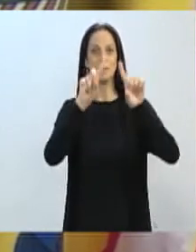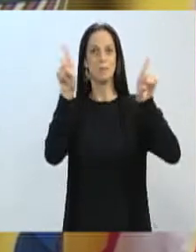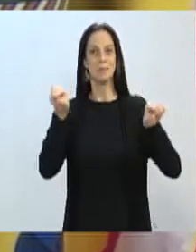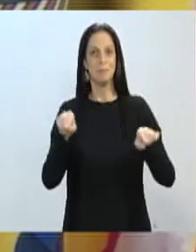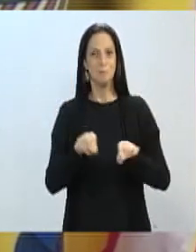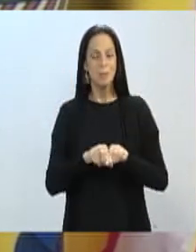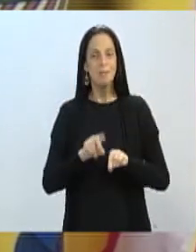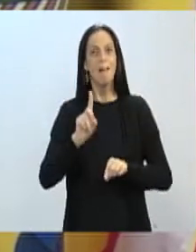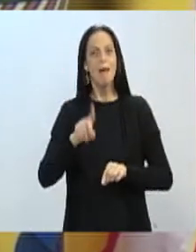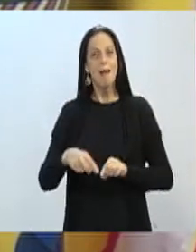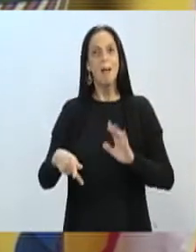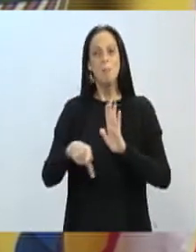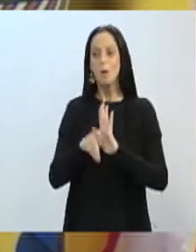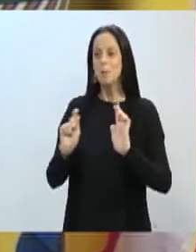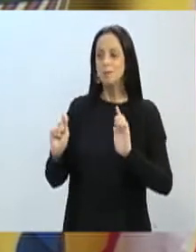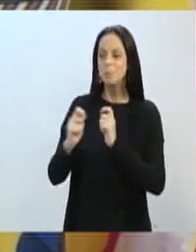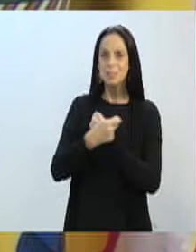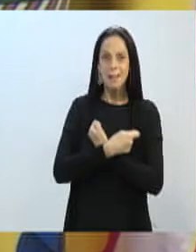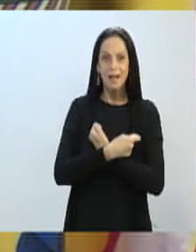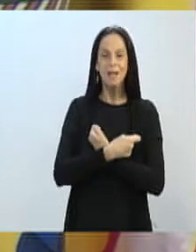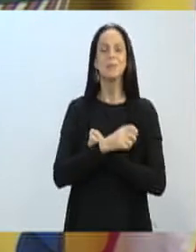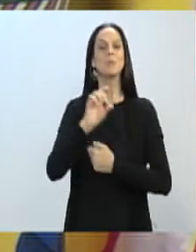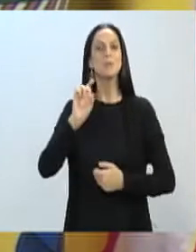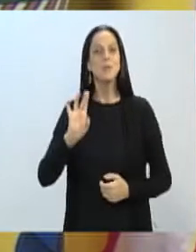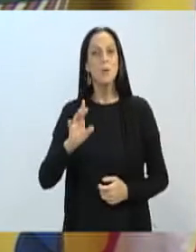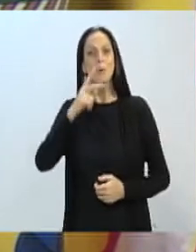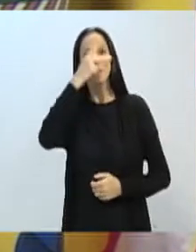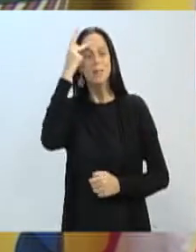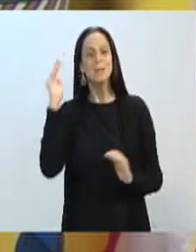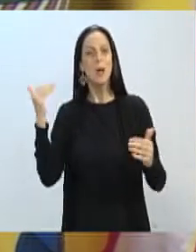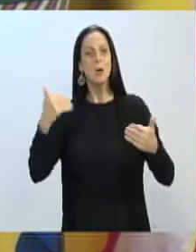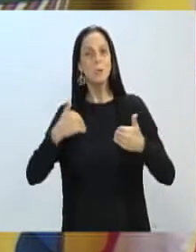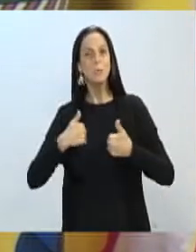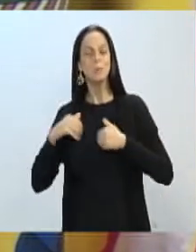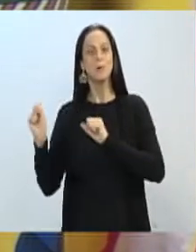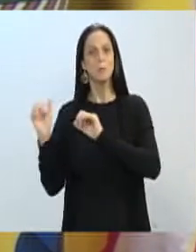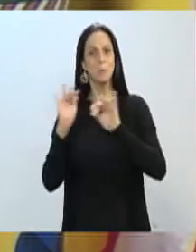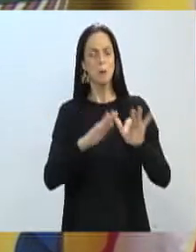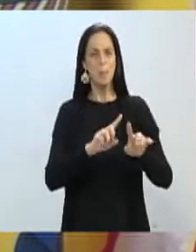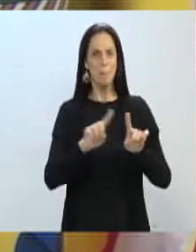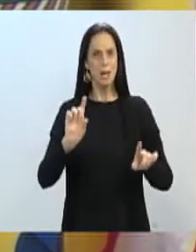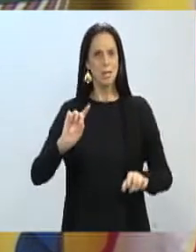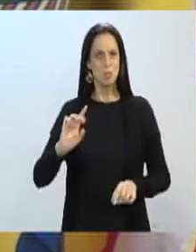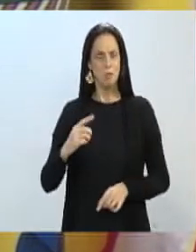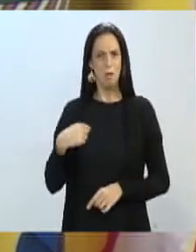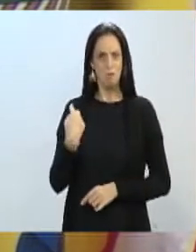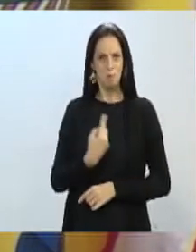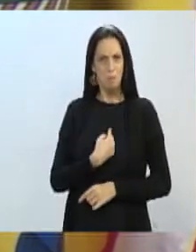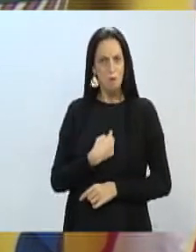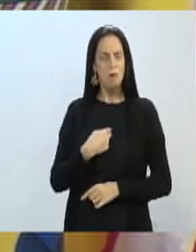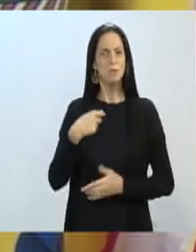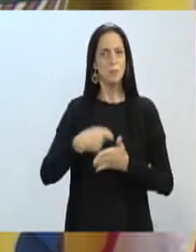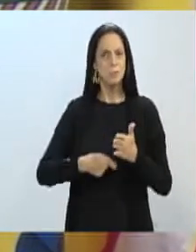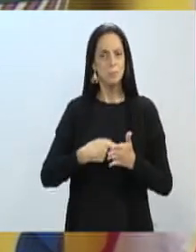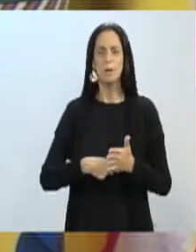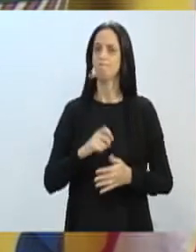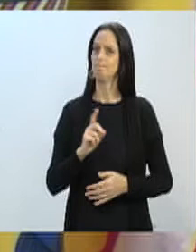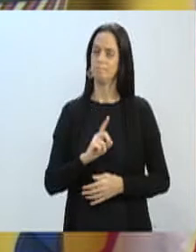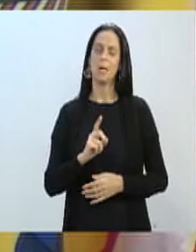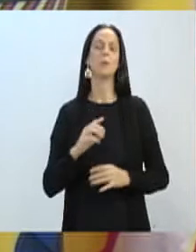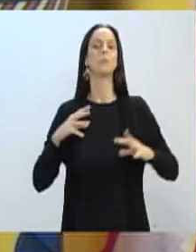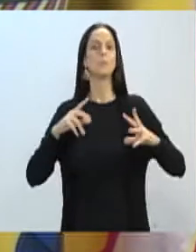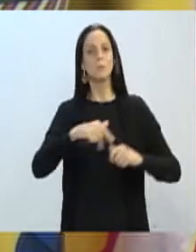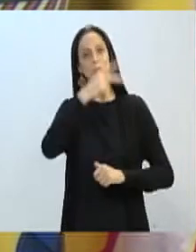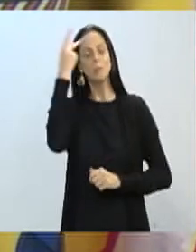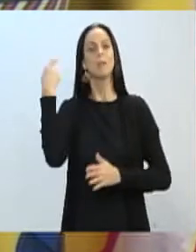questão só que não é um projeto são projeto da sociedade seu projeto de todos que lutam por inclusão de todos que querem ajudar são bem vindos eu acho que os